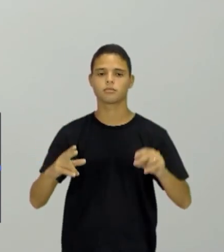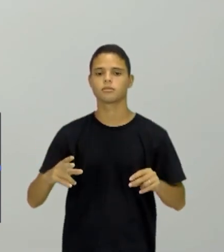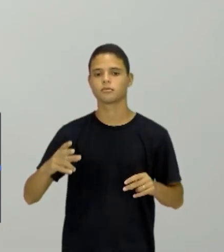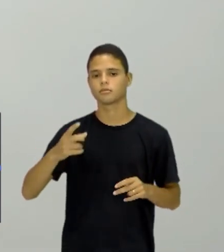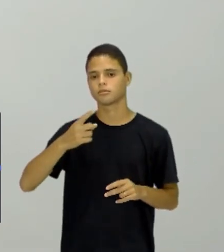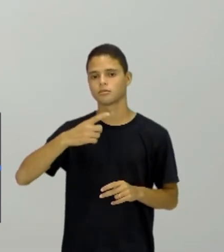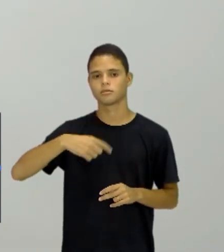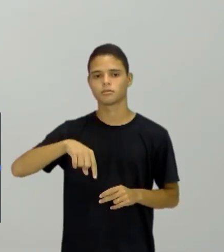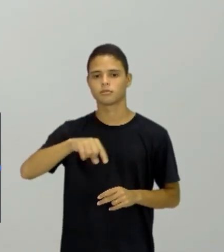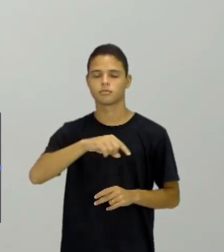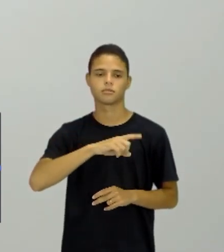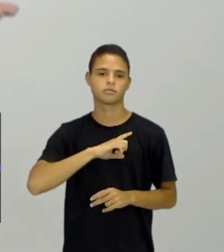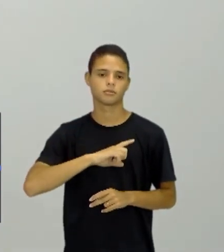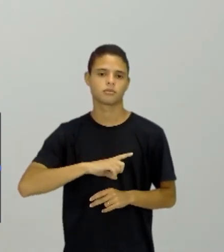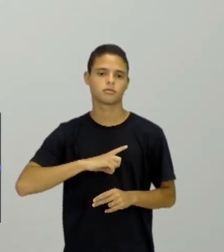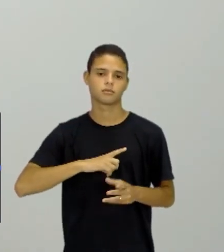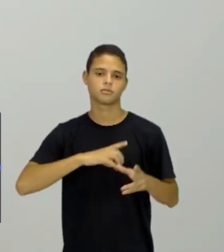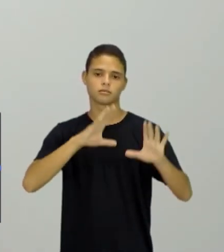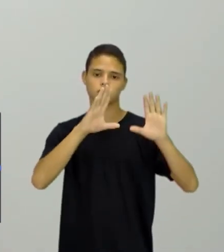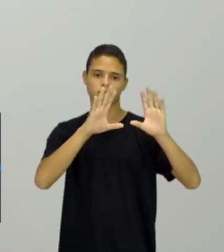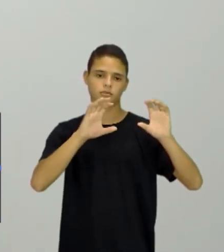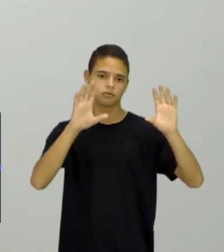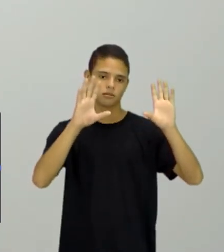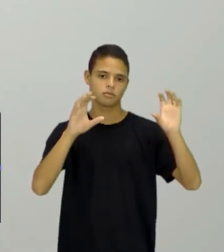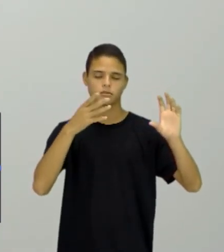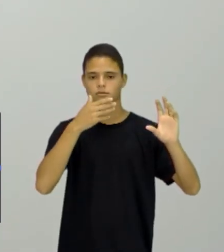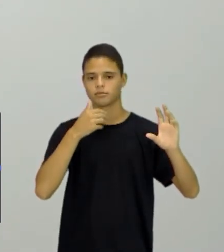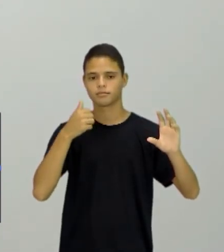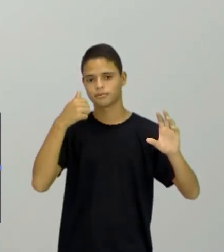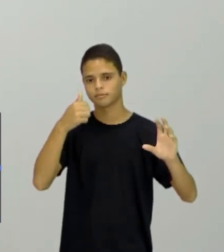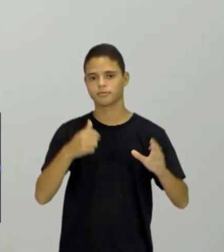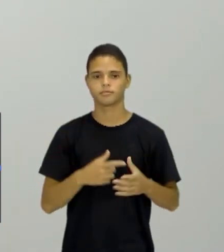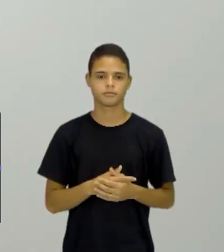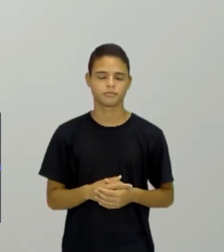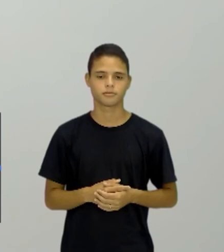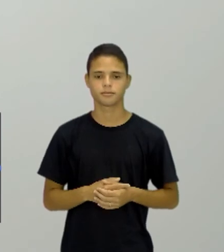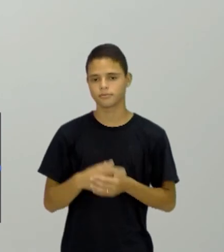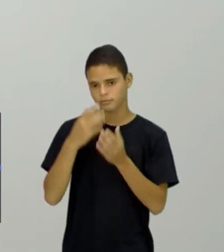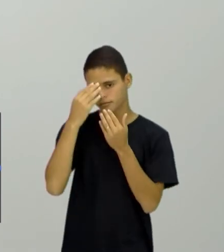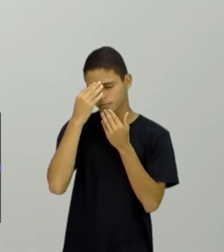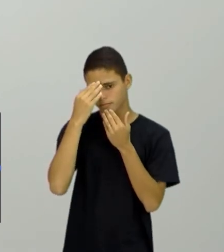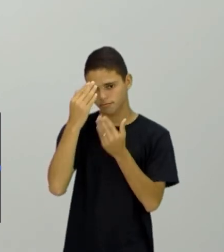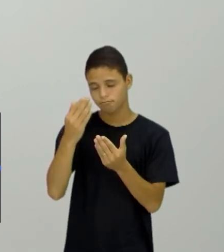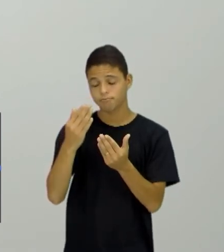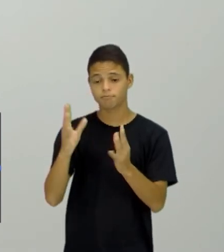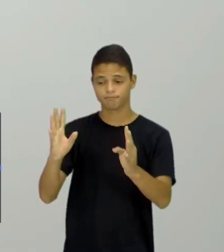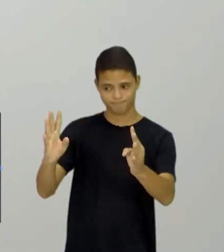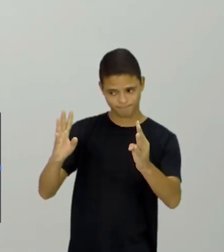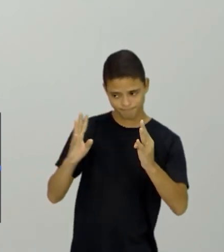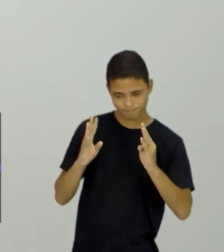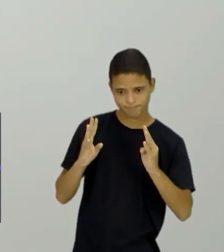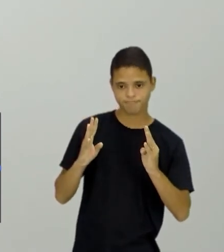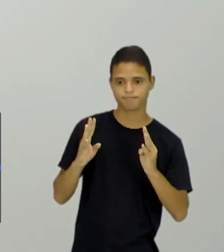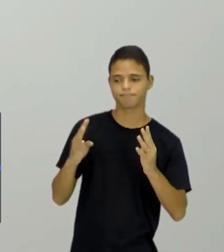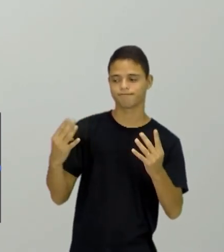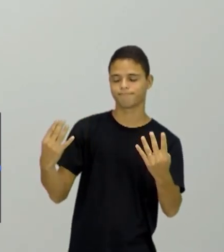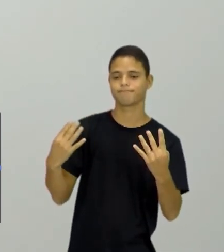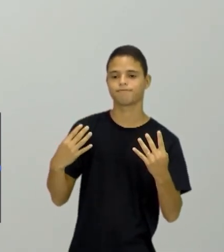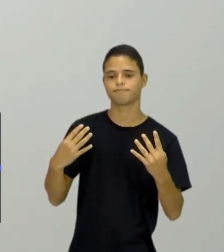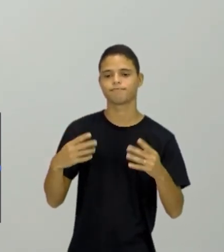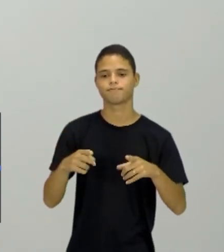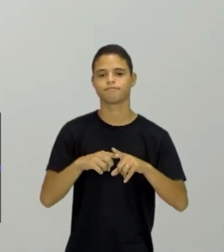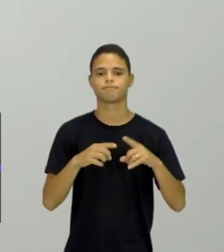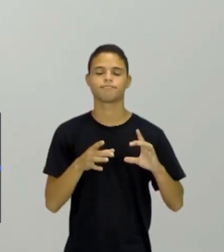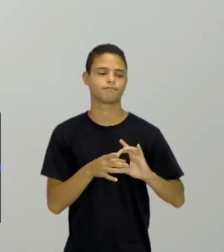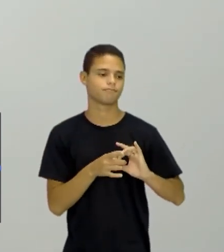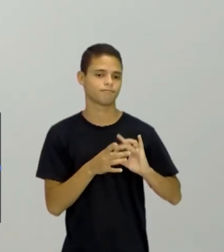depois desse vem a sombra. Eu acho que são os dois argumentos melhores que tem. Sim. Pessoal, obrigado aí pela atenção, pela disponibilidade para